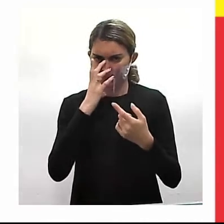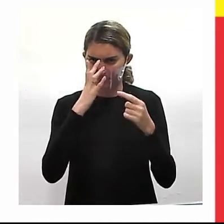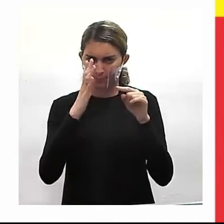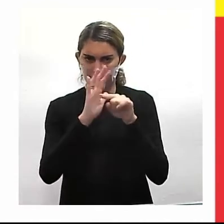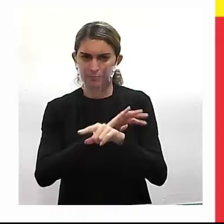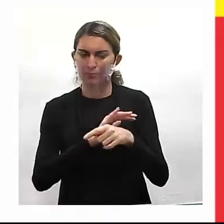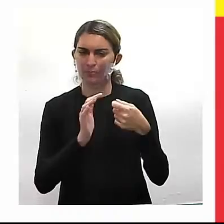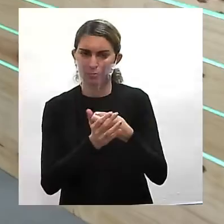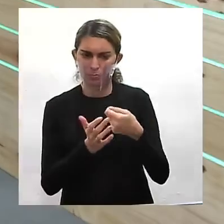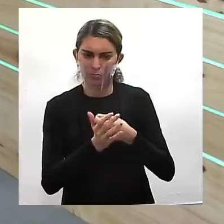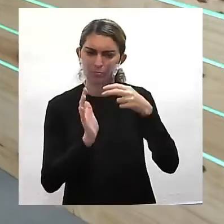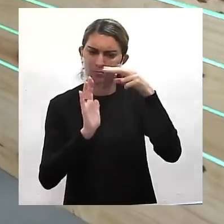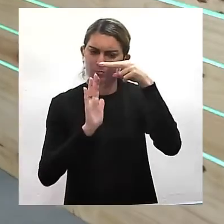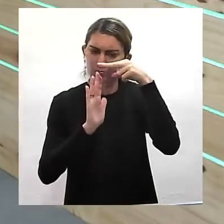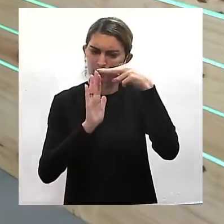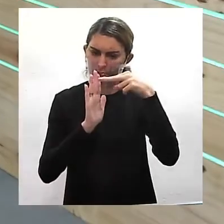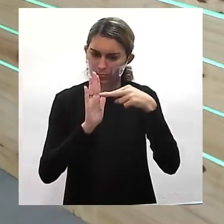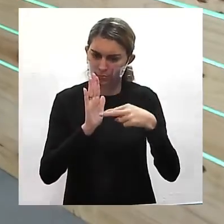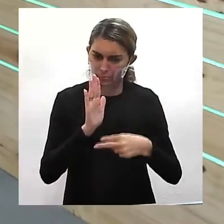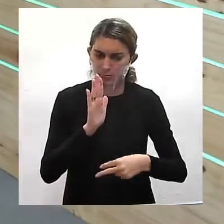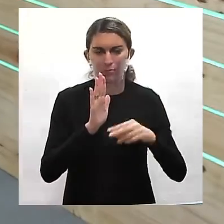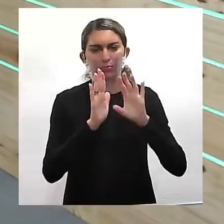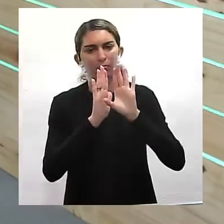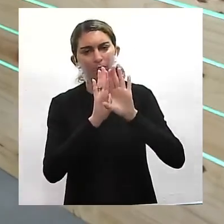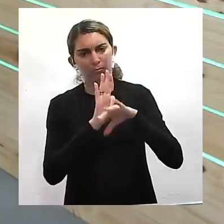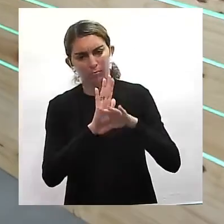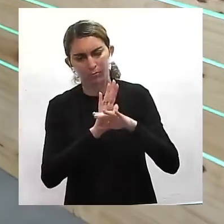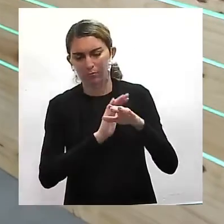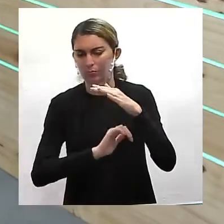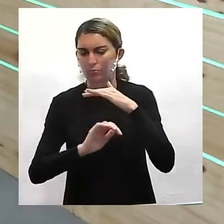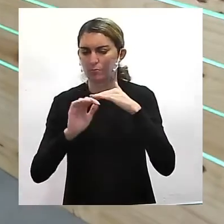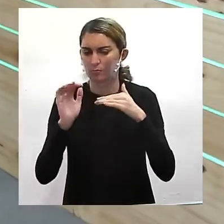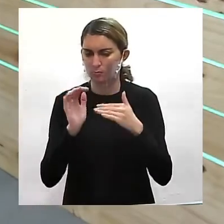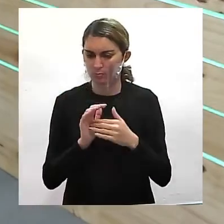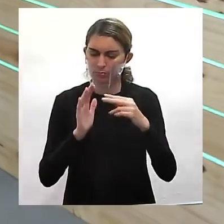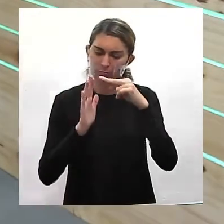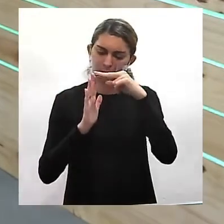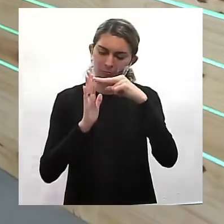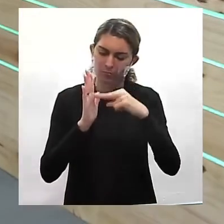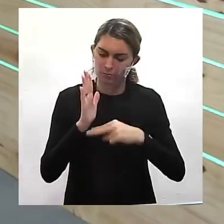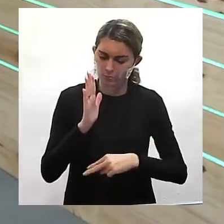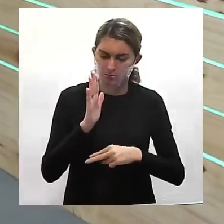que exigiu uma leitura, todo o conceito, toda a parte de